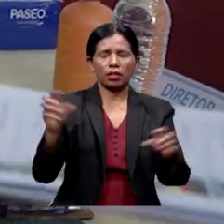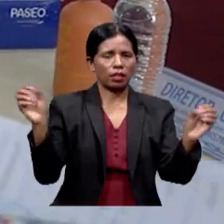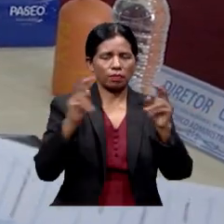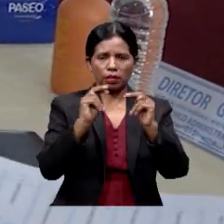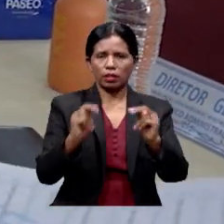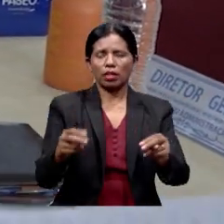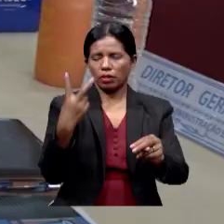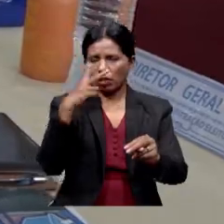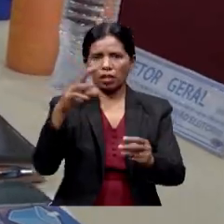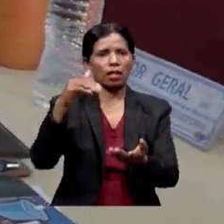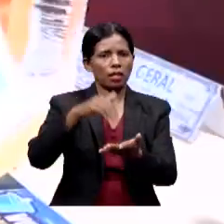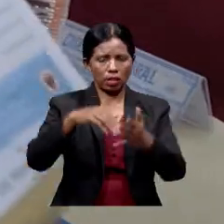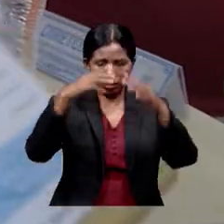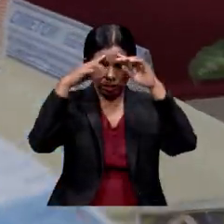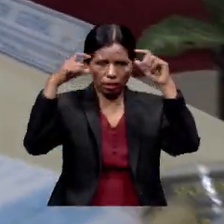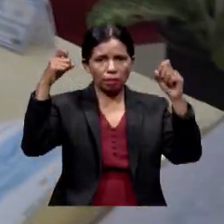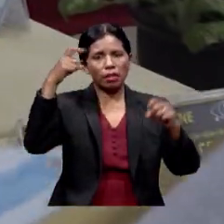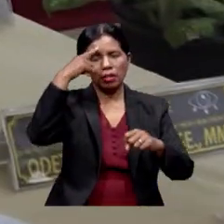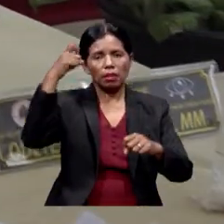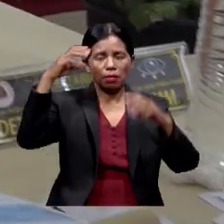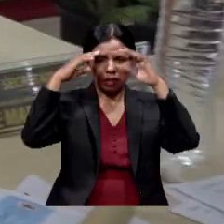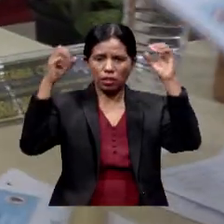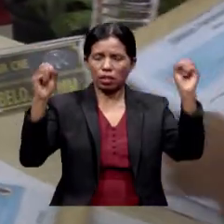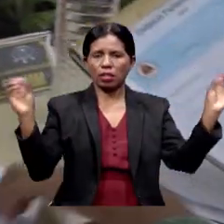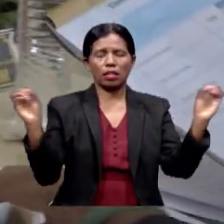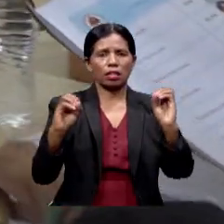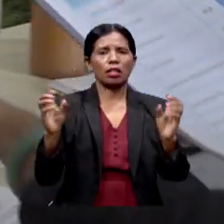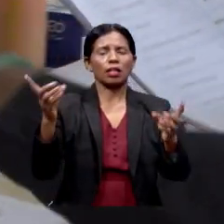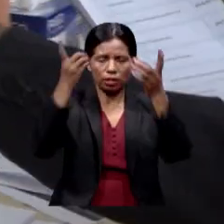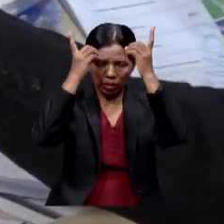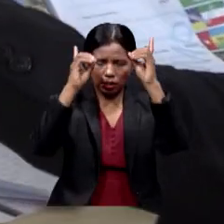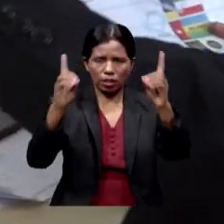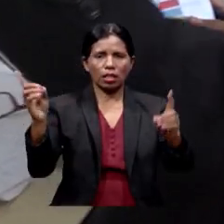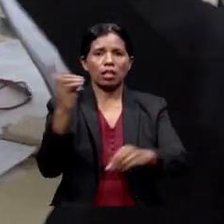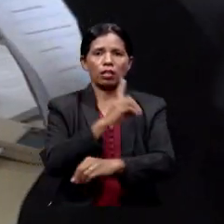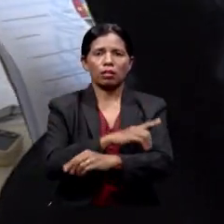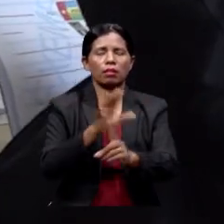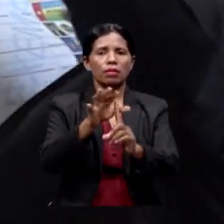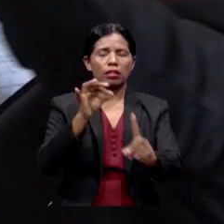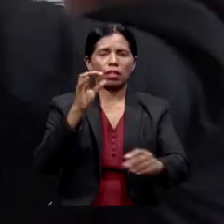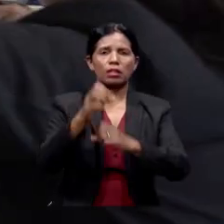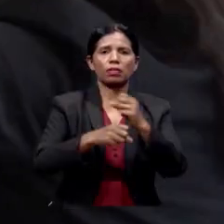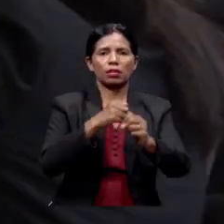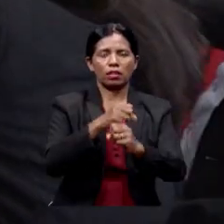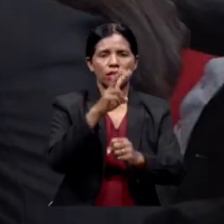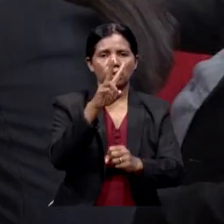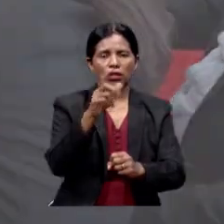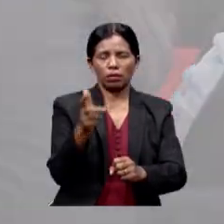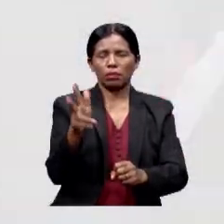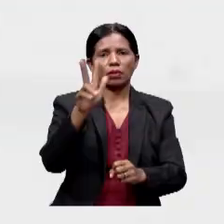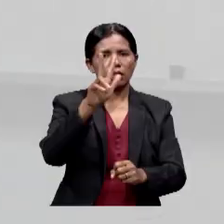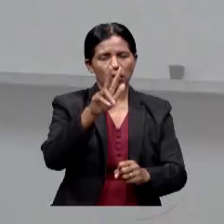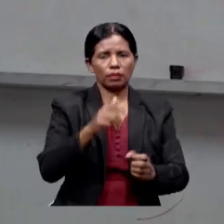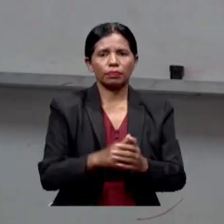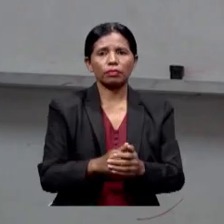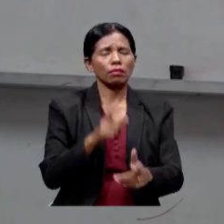halo revisão tama presidente república decreta ona loro eleição tinen rihunrua renulo recintolo. Se la promulga, tu non